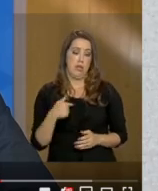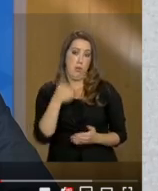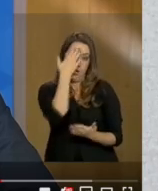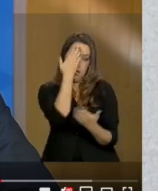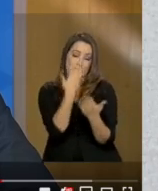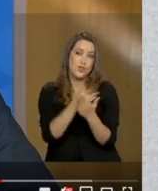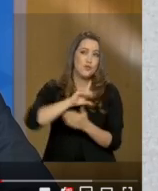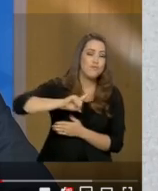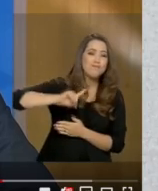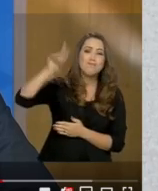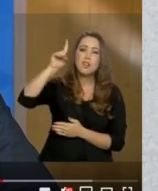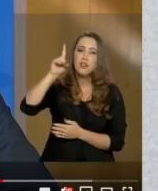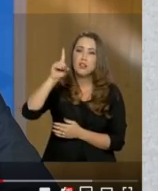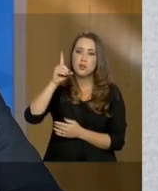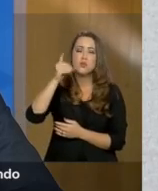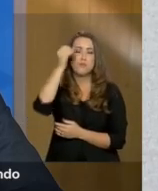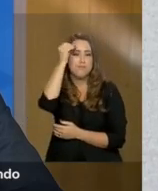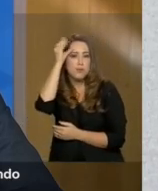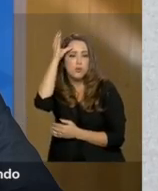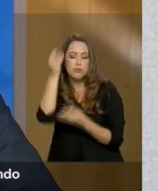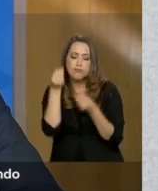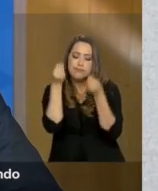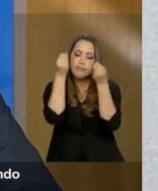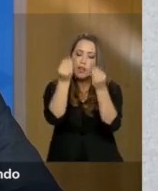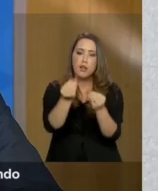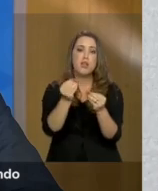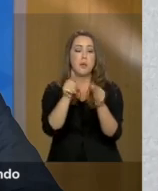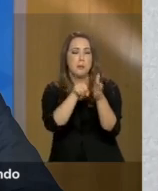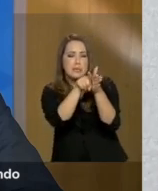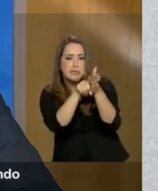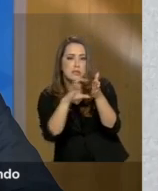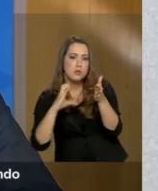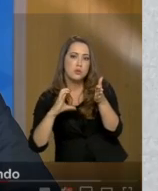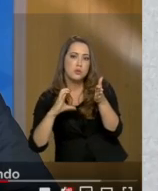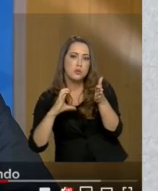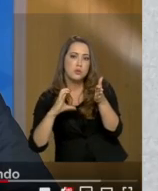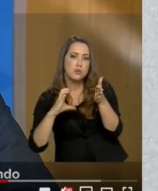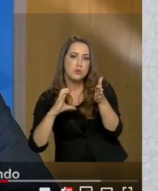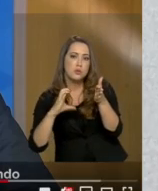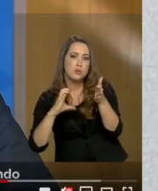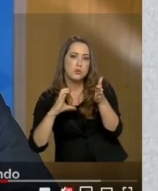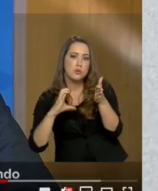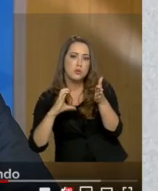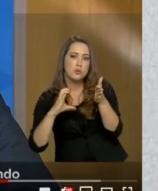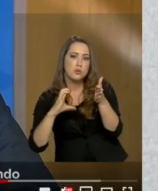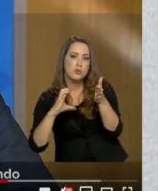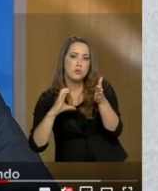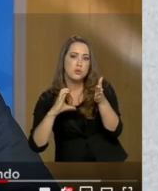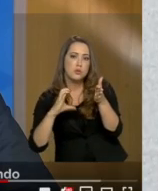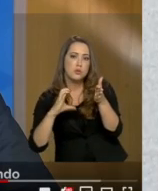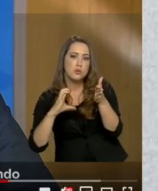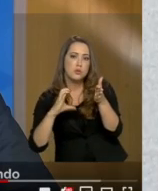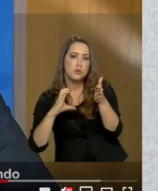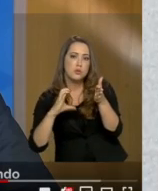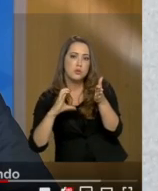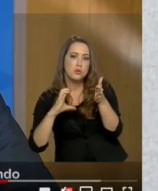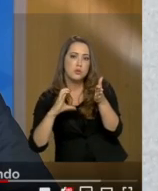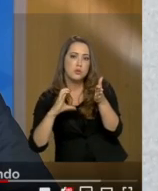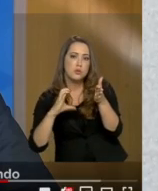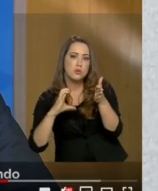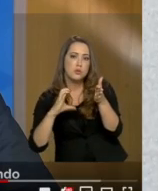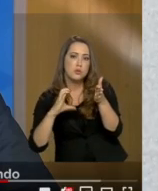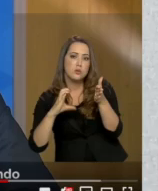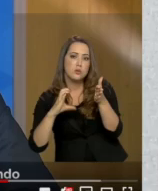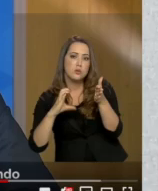Acredito em Deus, que capacitará cientistas e pesquisadores do Brasil. Acredito em Deus. É irrelevante num